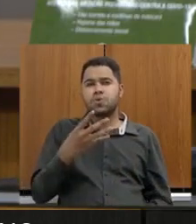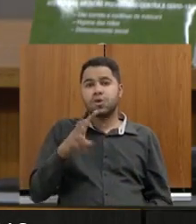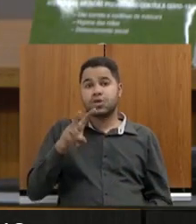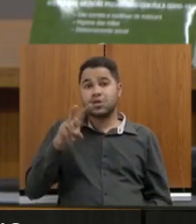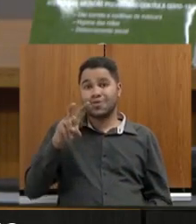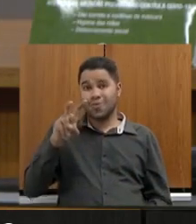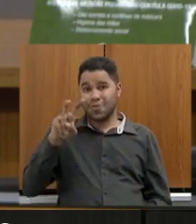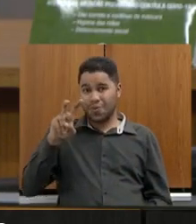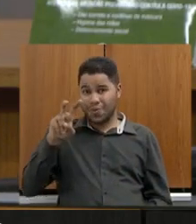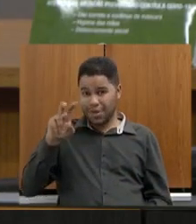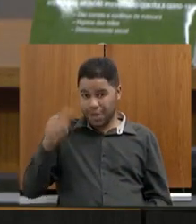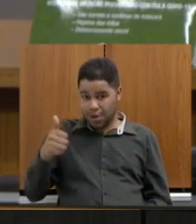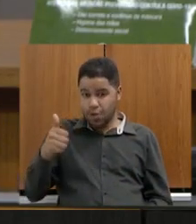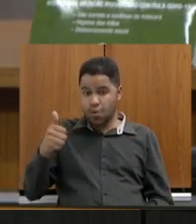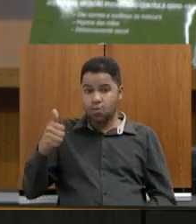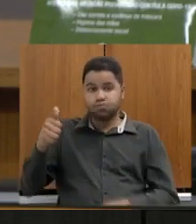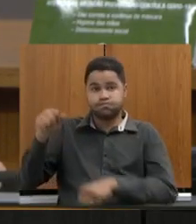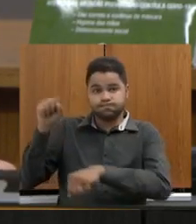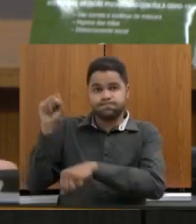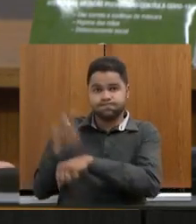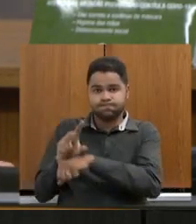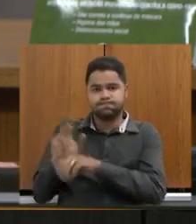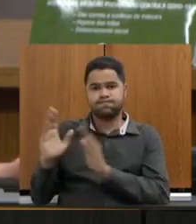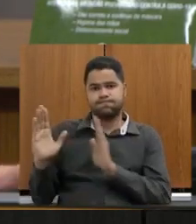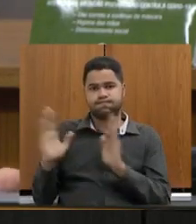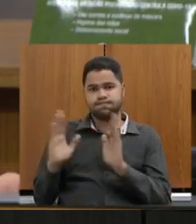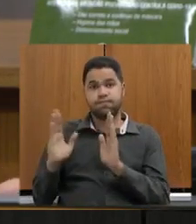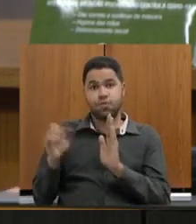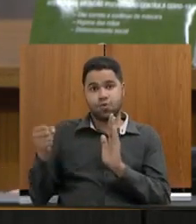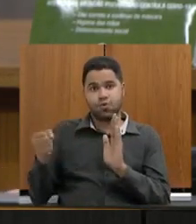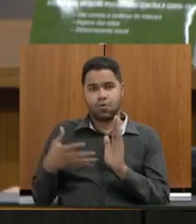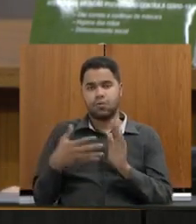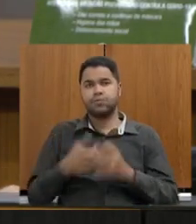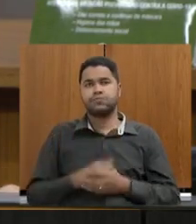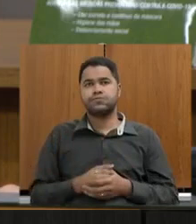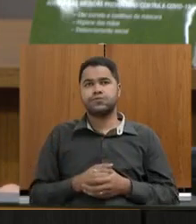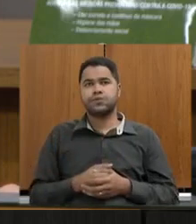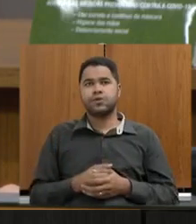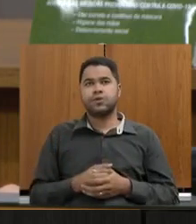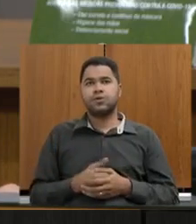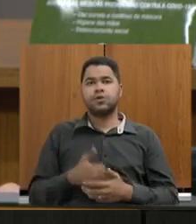1451 ingressos nesse período tão